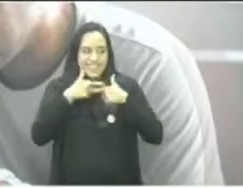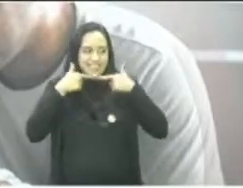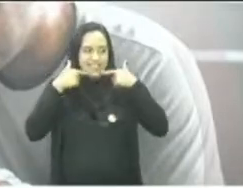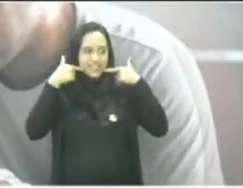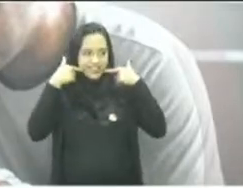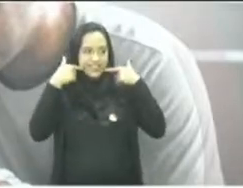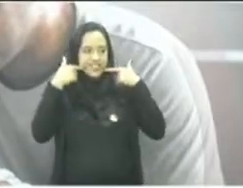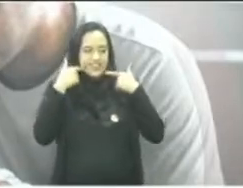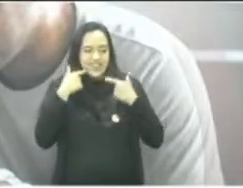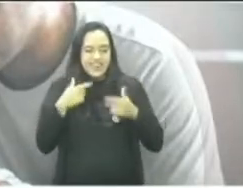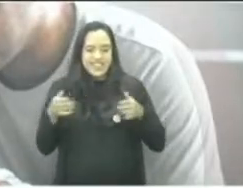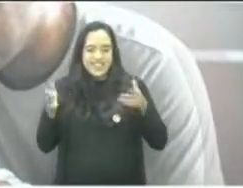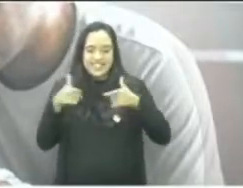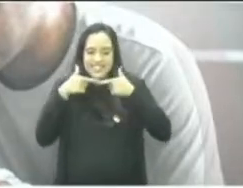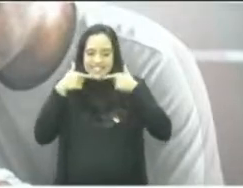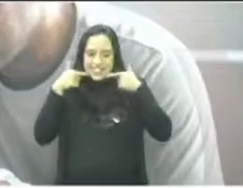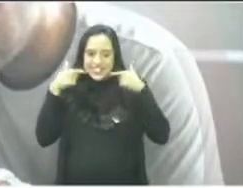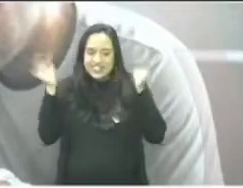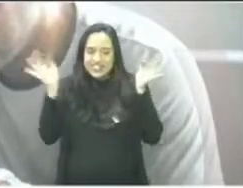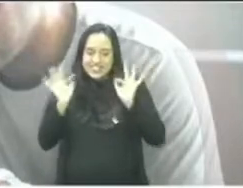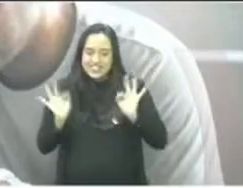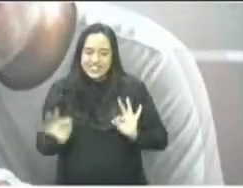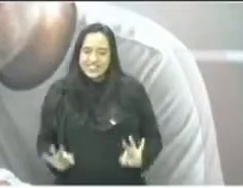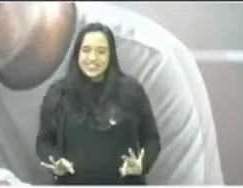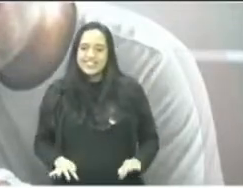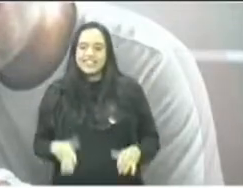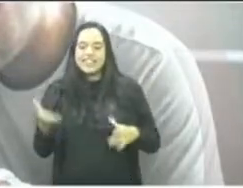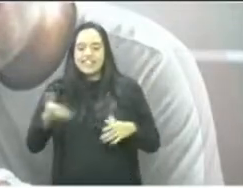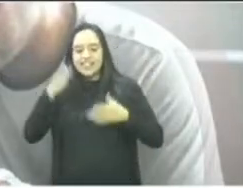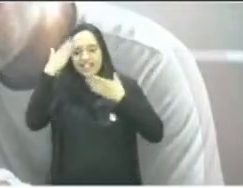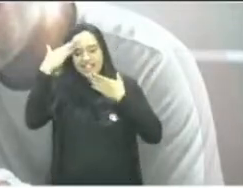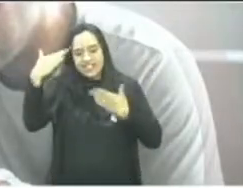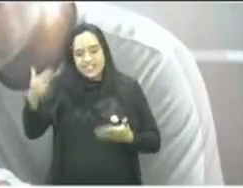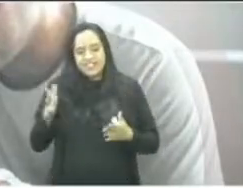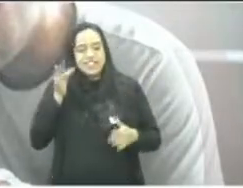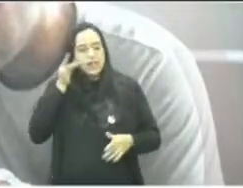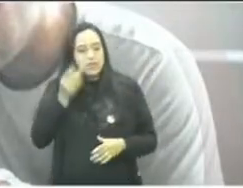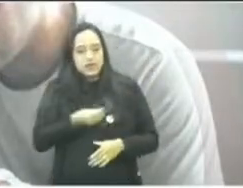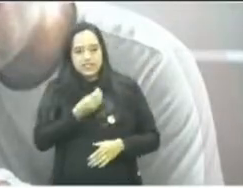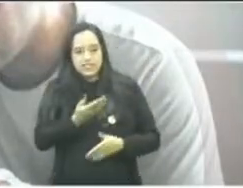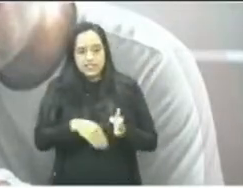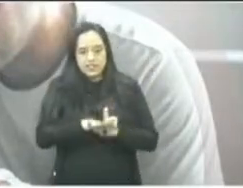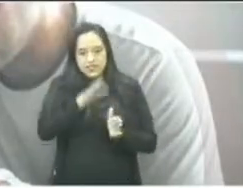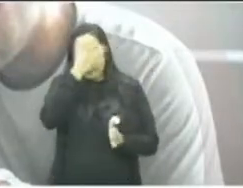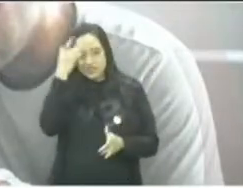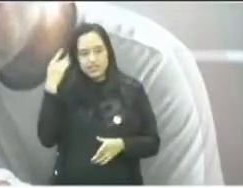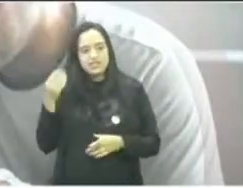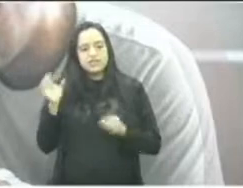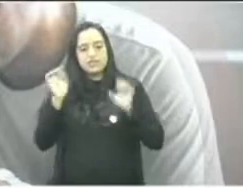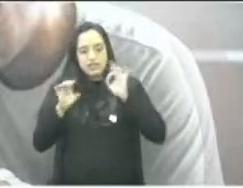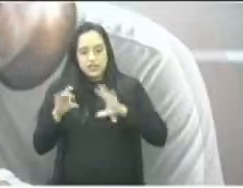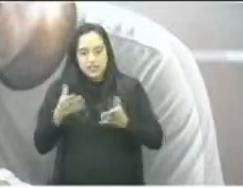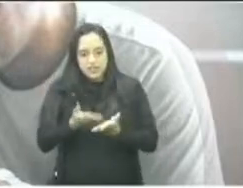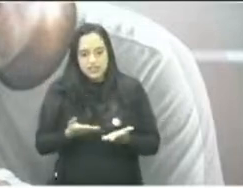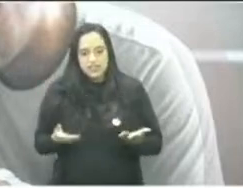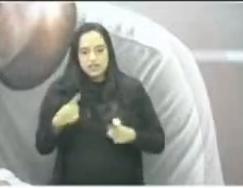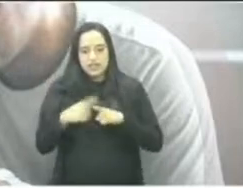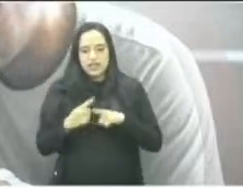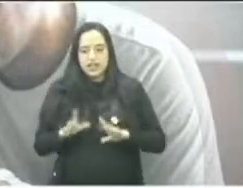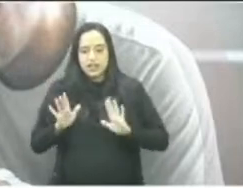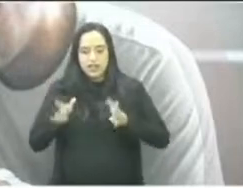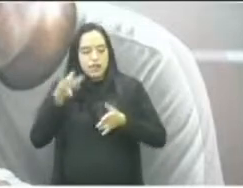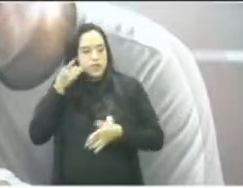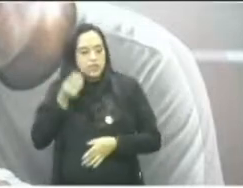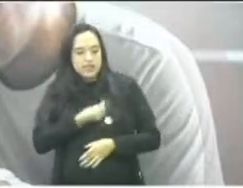aqui, sorrindo para mim. Eu queria agradecer a presença de todos, especialmente de vocês, né? Porque a presença de